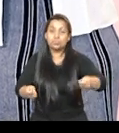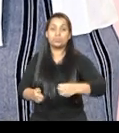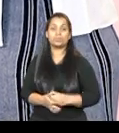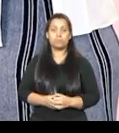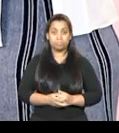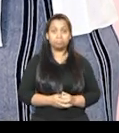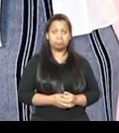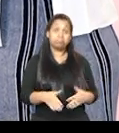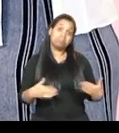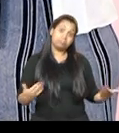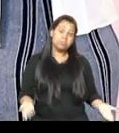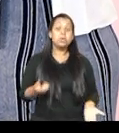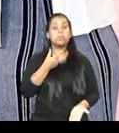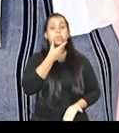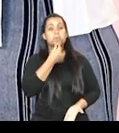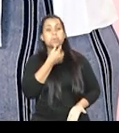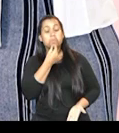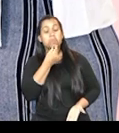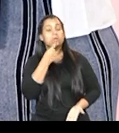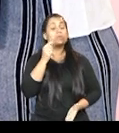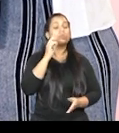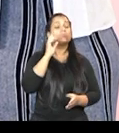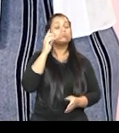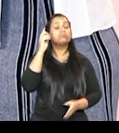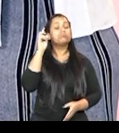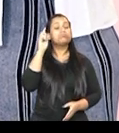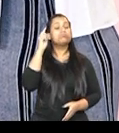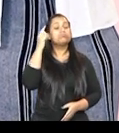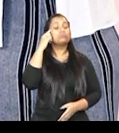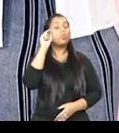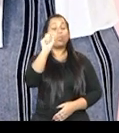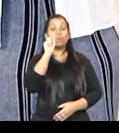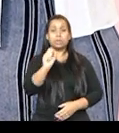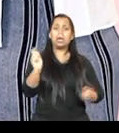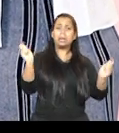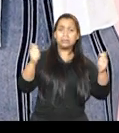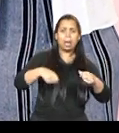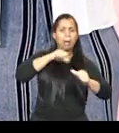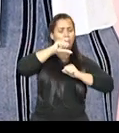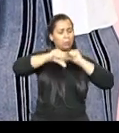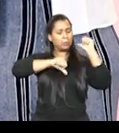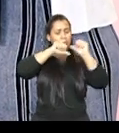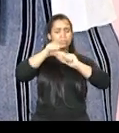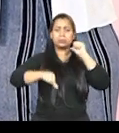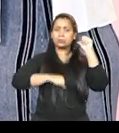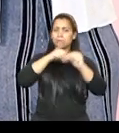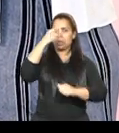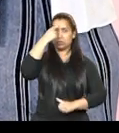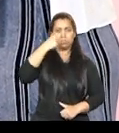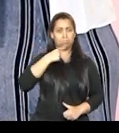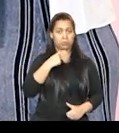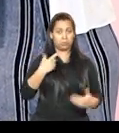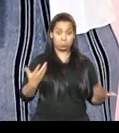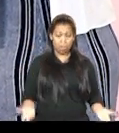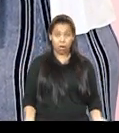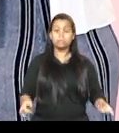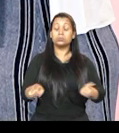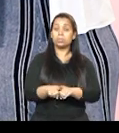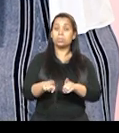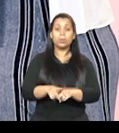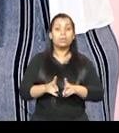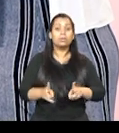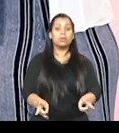capaz de ser noviça, monge ou mendigo, ao mesmo tempo. O menino aprendeu a usar